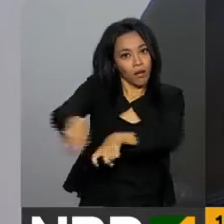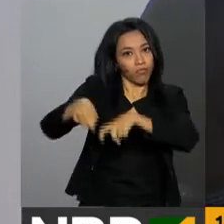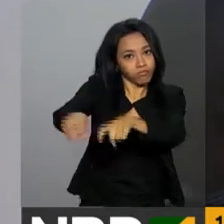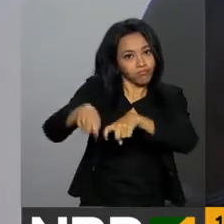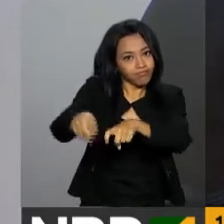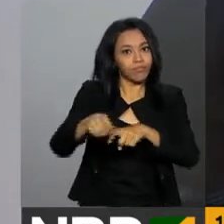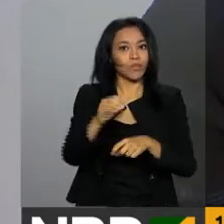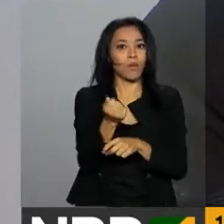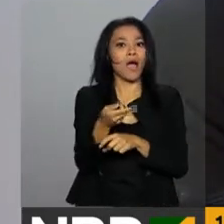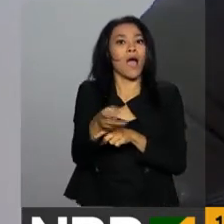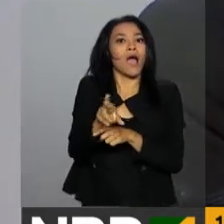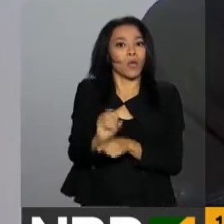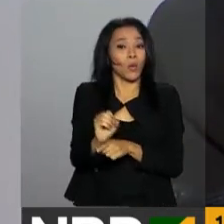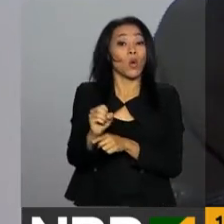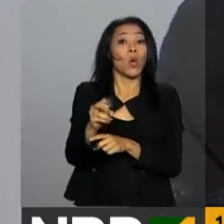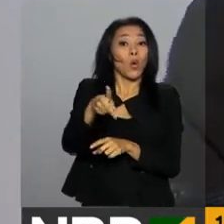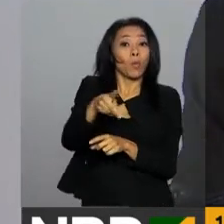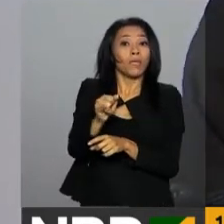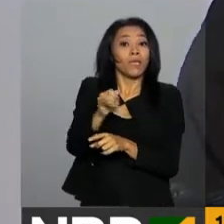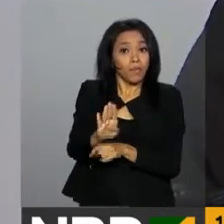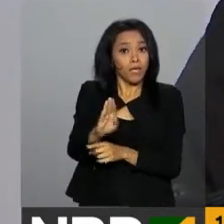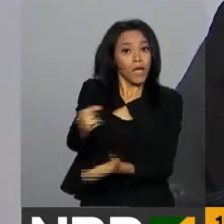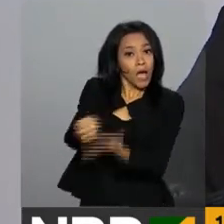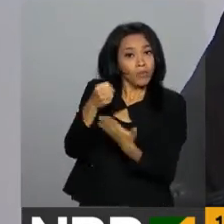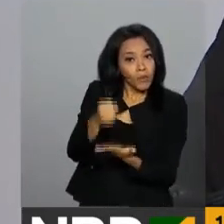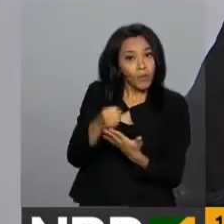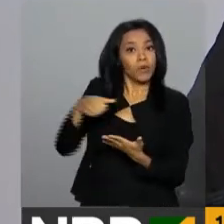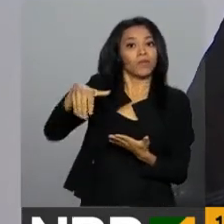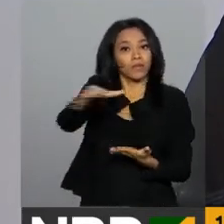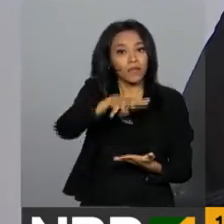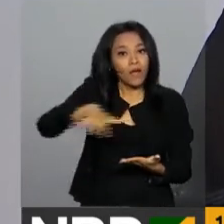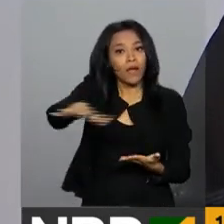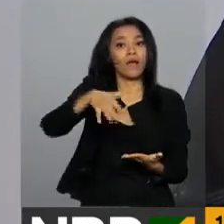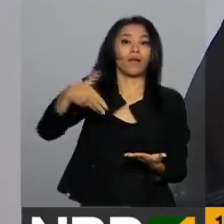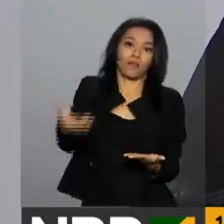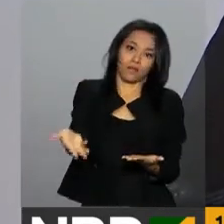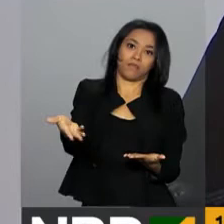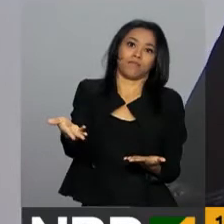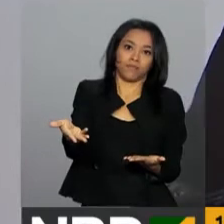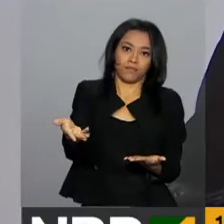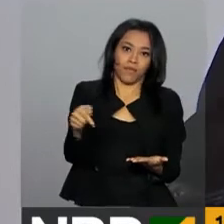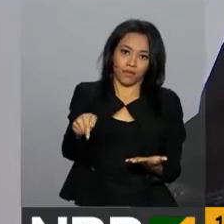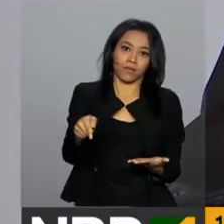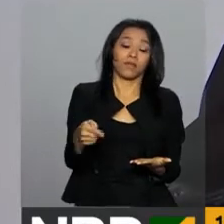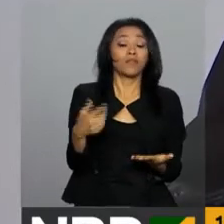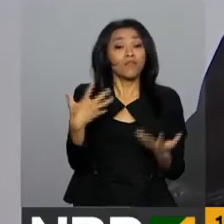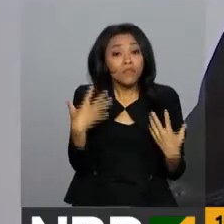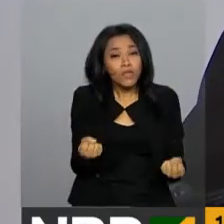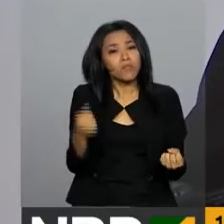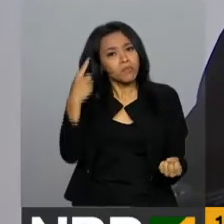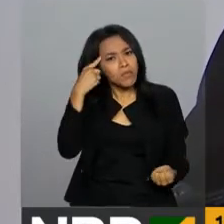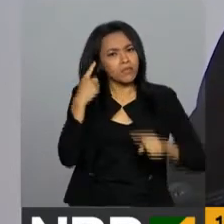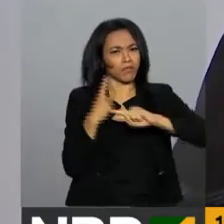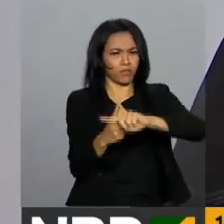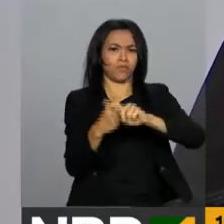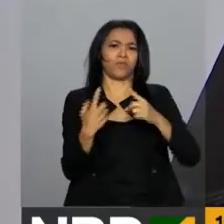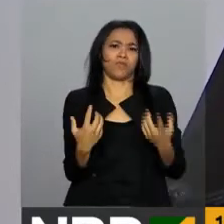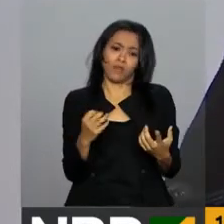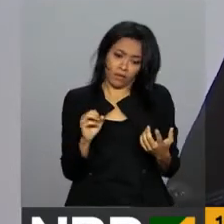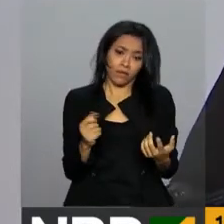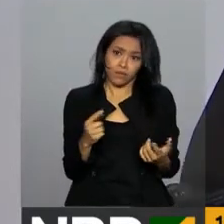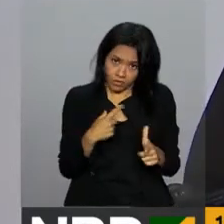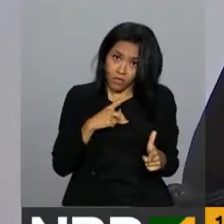boa parte do pib foi sustentado pelo agronegócio pelo que os senhores fazem então nós temos que otimistas nós temos e temos